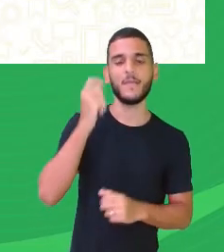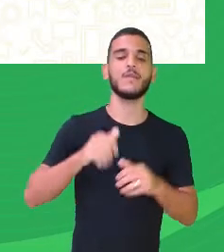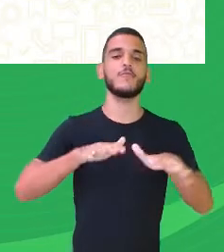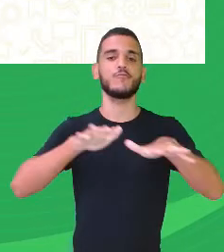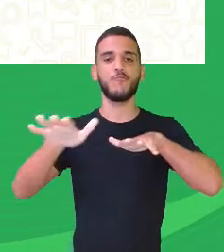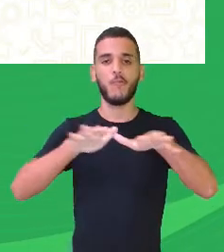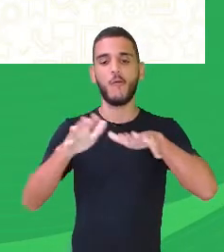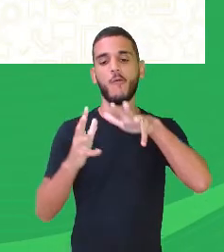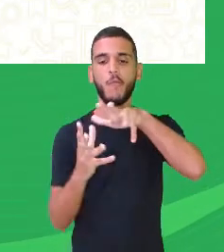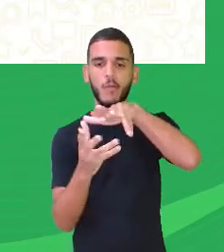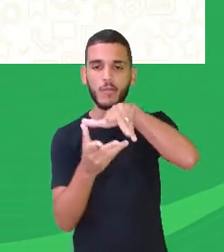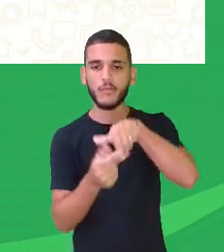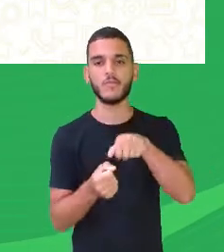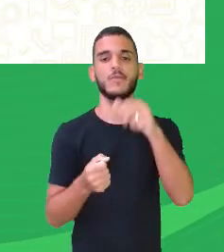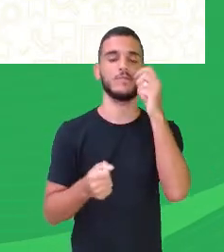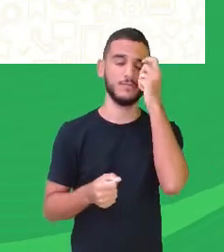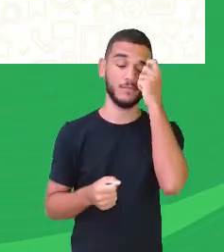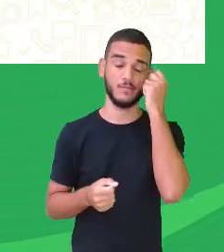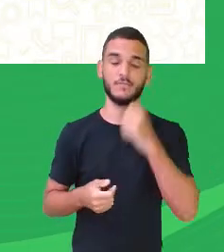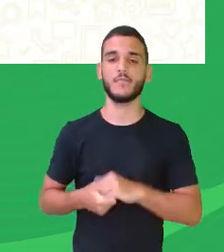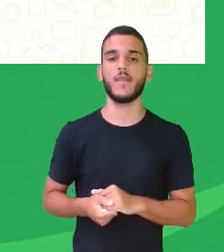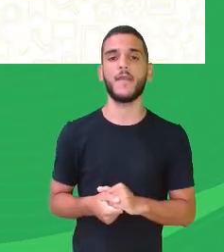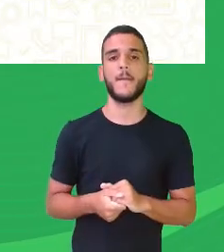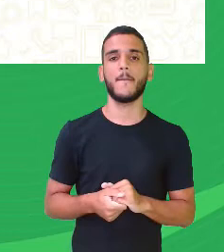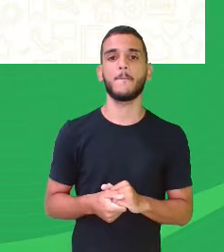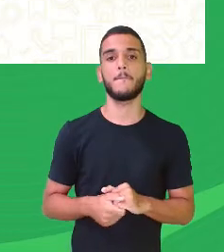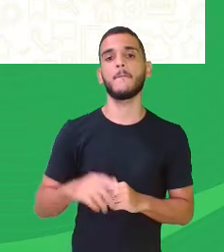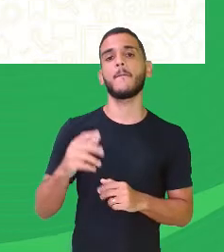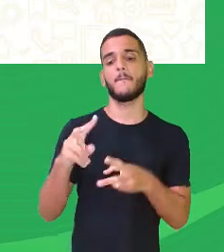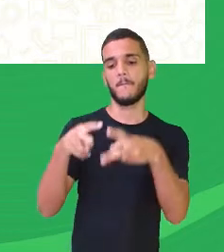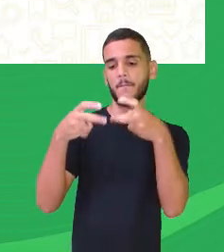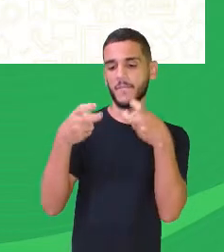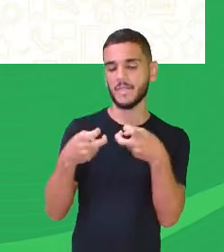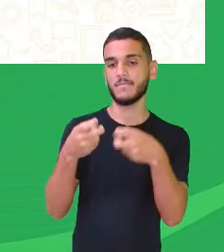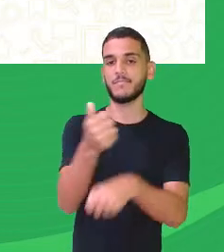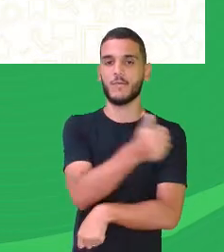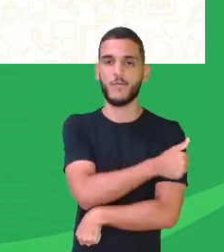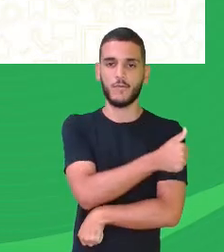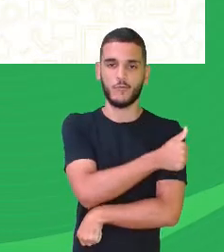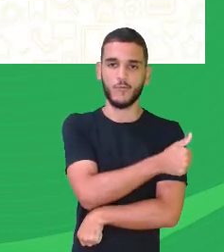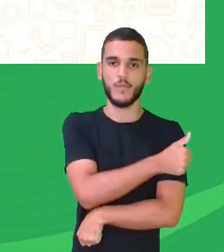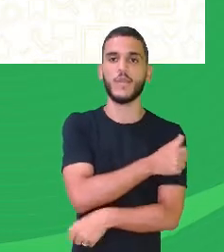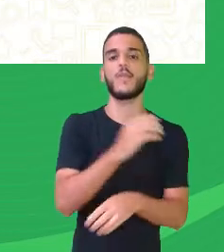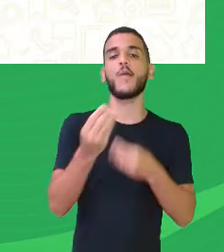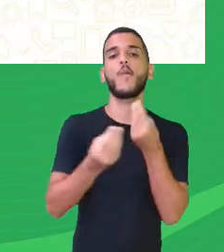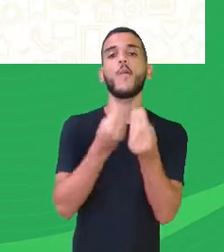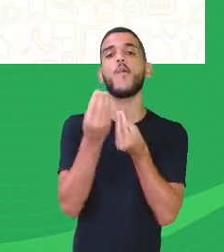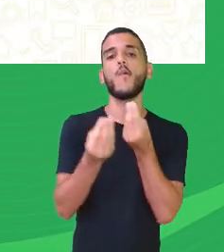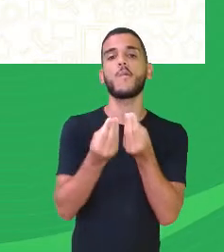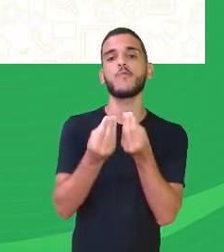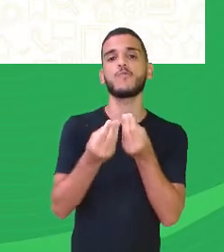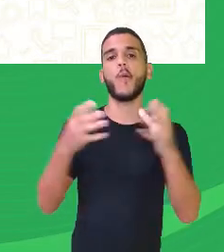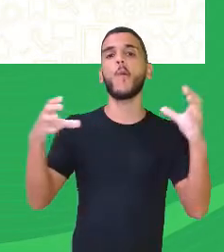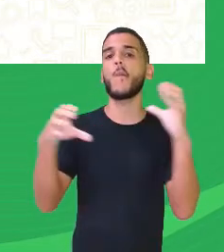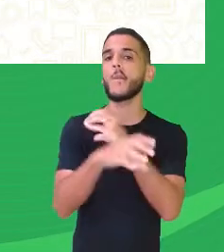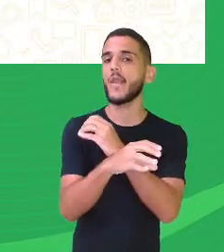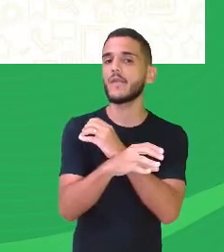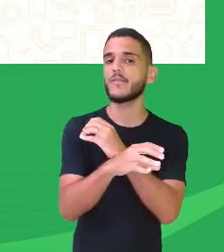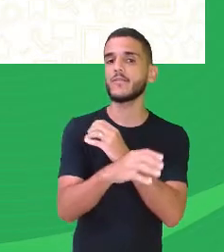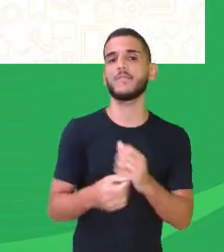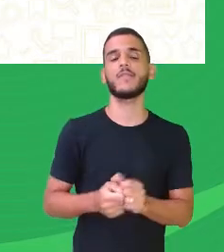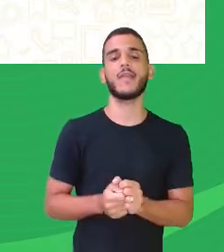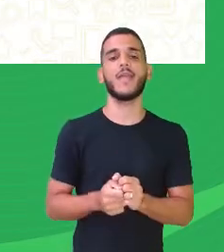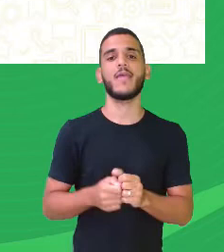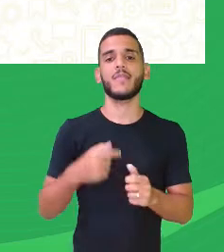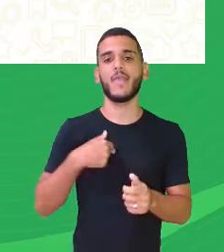a importância da gente perceber esse estudante de forma integral. E aí eu falo de equilíbrio, lateralidade, se é